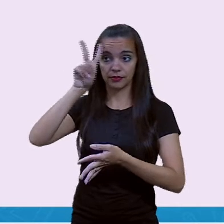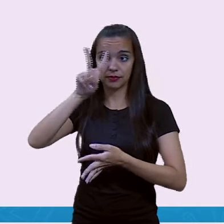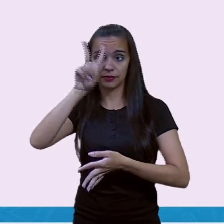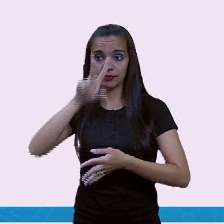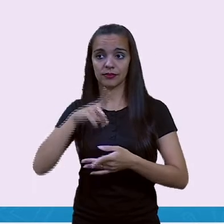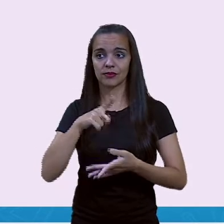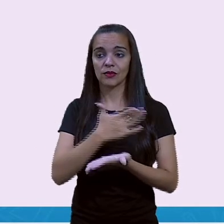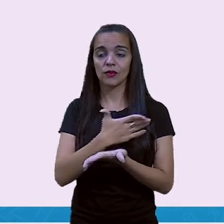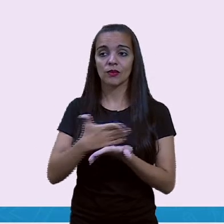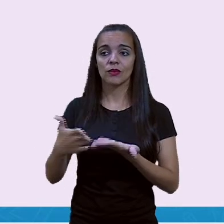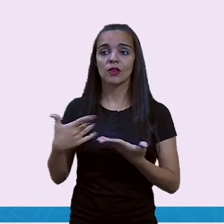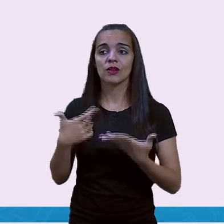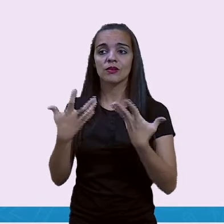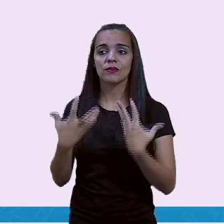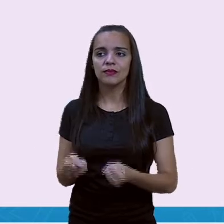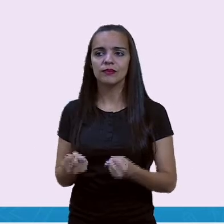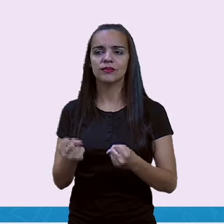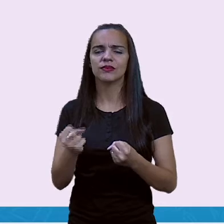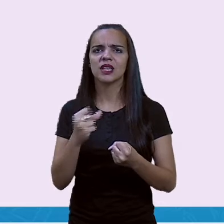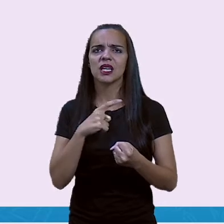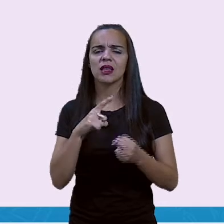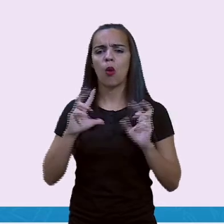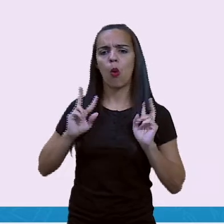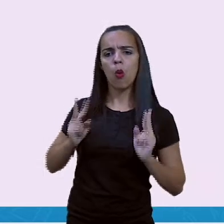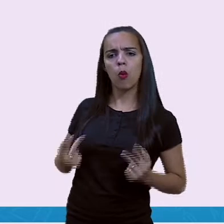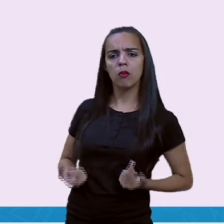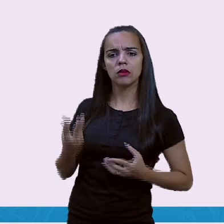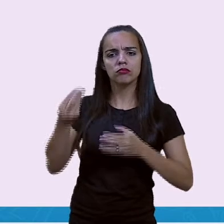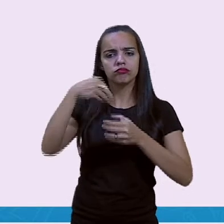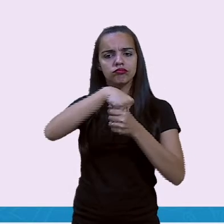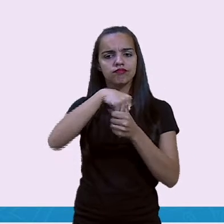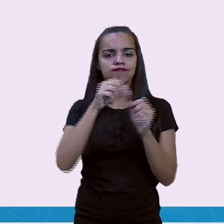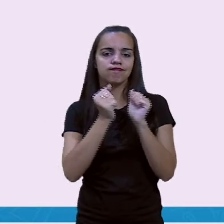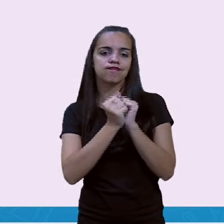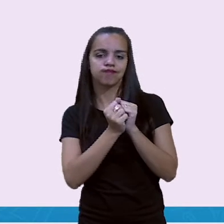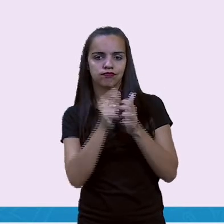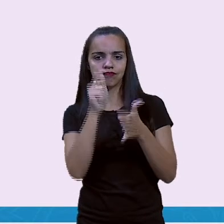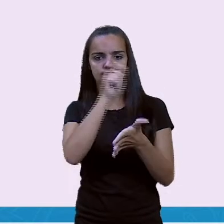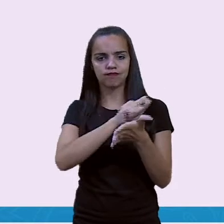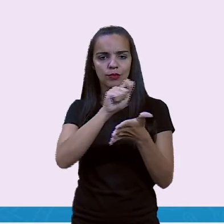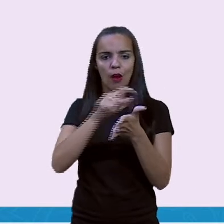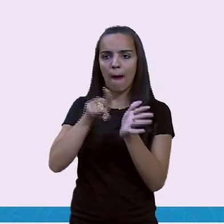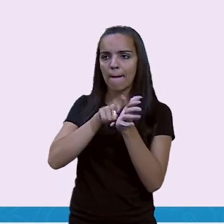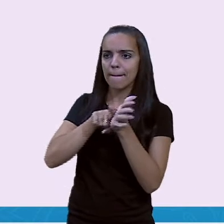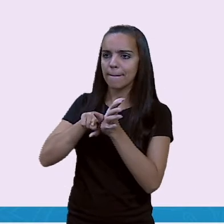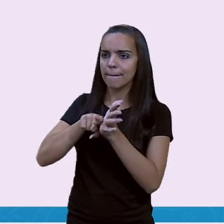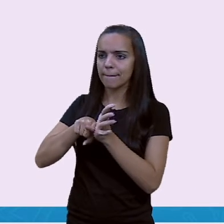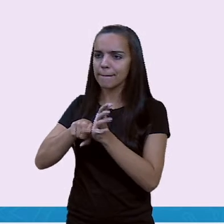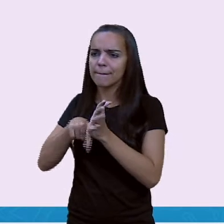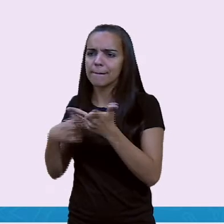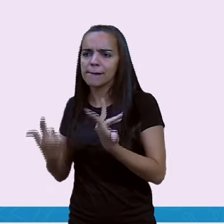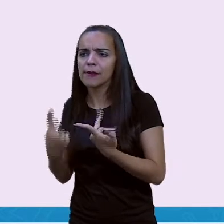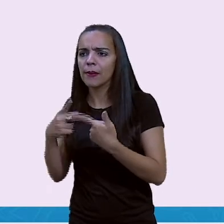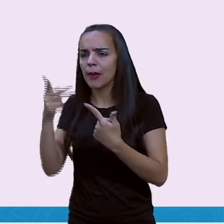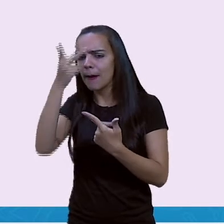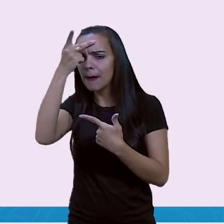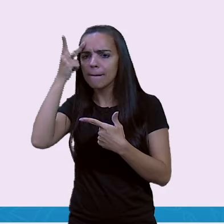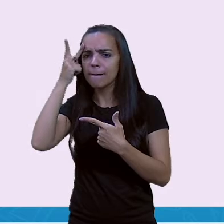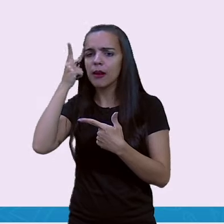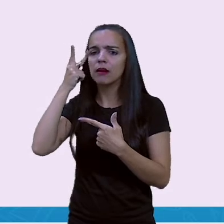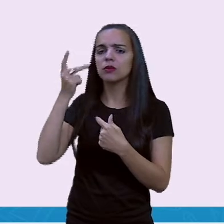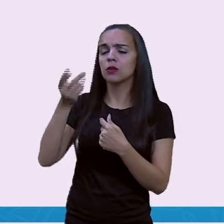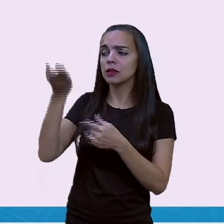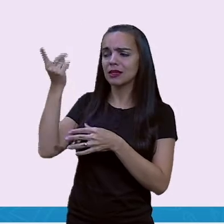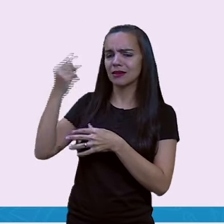a aceitar relatos humanos, né, que as histórias fossem contadas por humanos que viveram